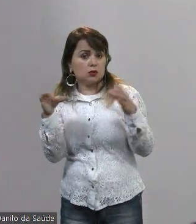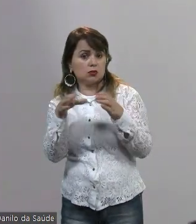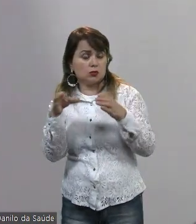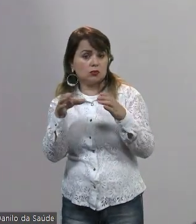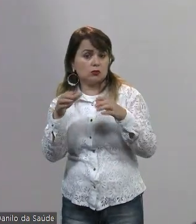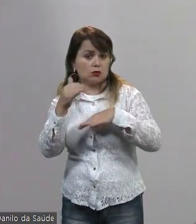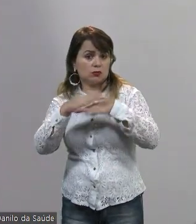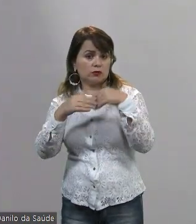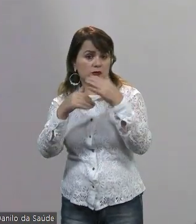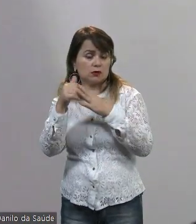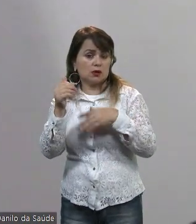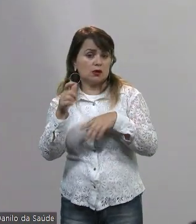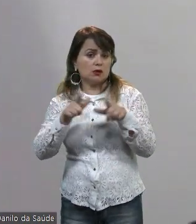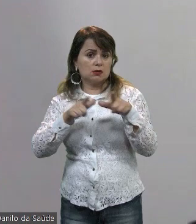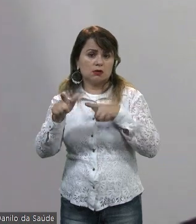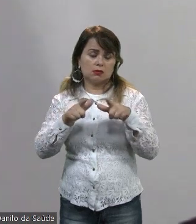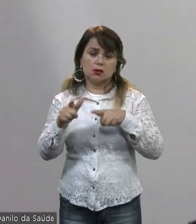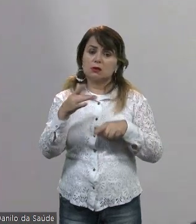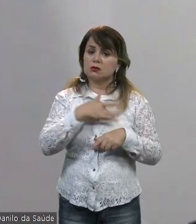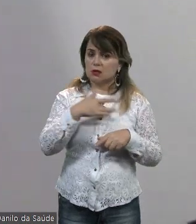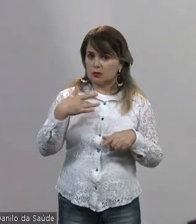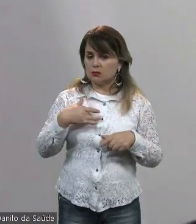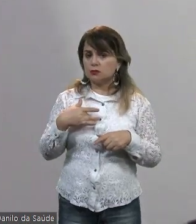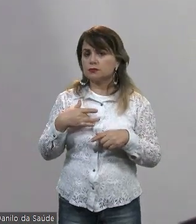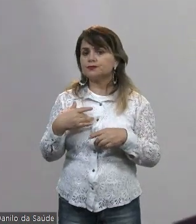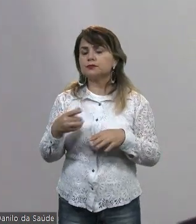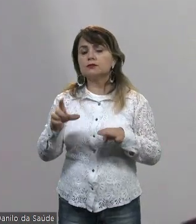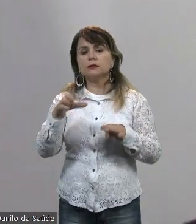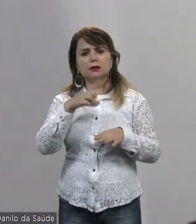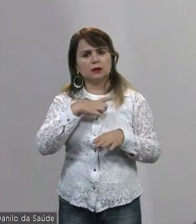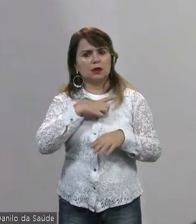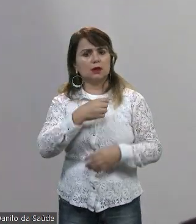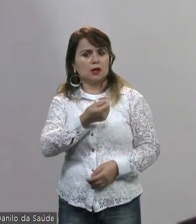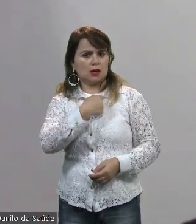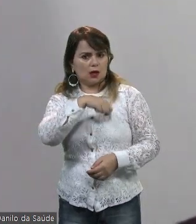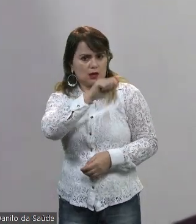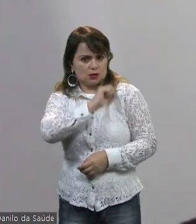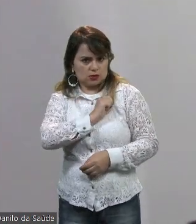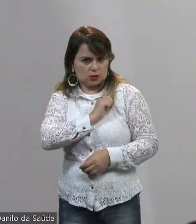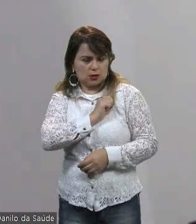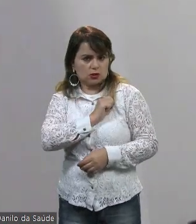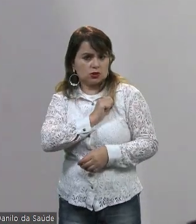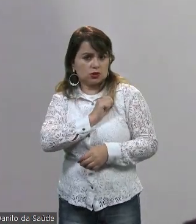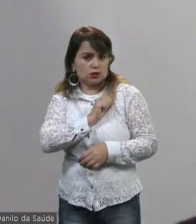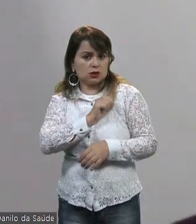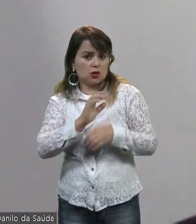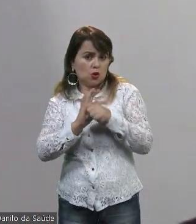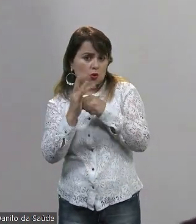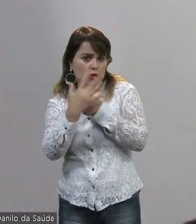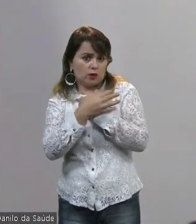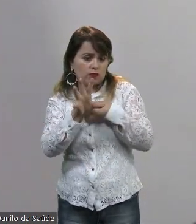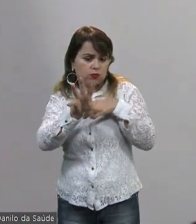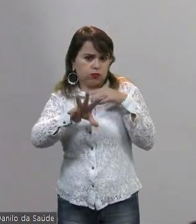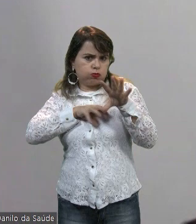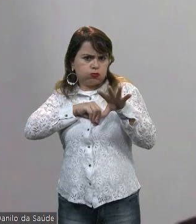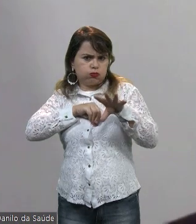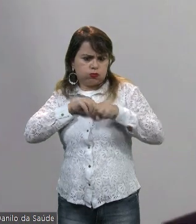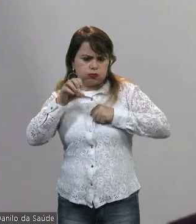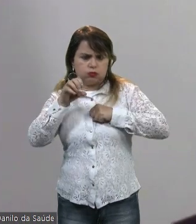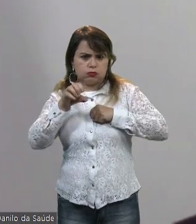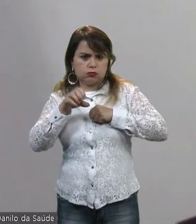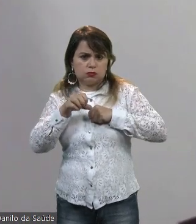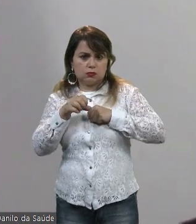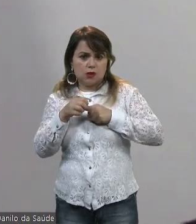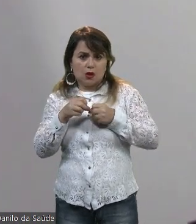nós tivemos a informação de que agentes comunitários já têm um resultado positivo para o coronavírus e, infelizmente, já estão